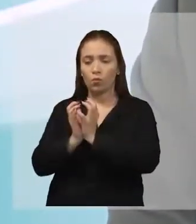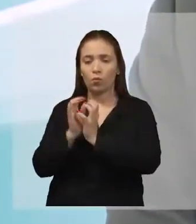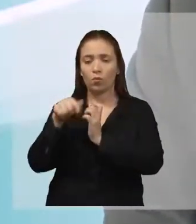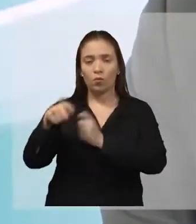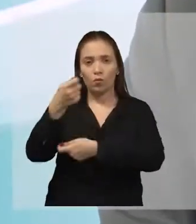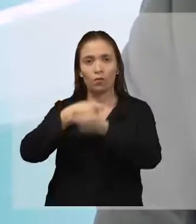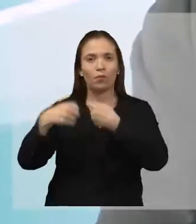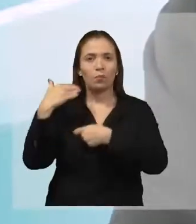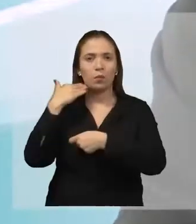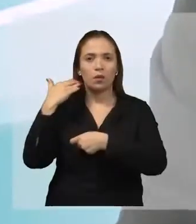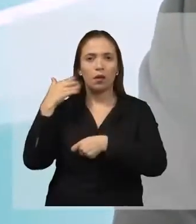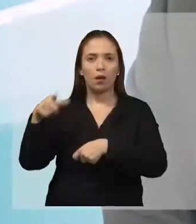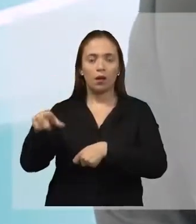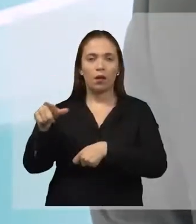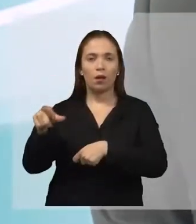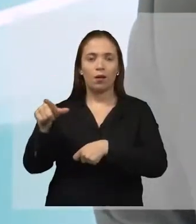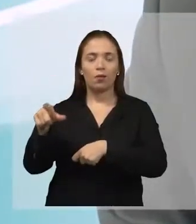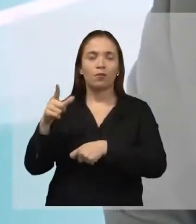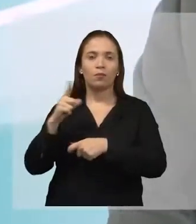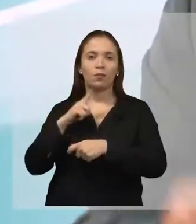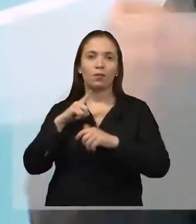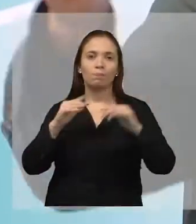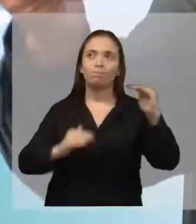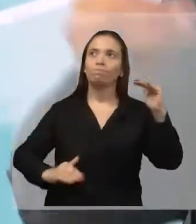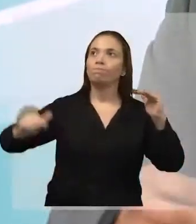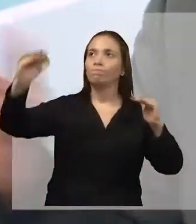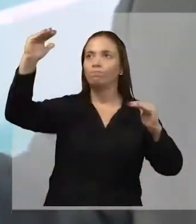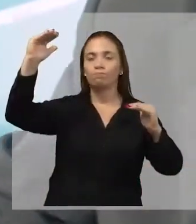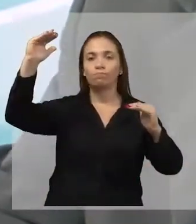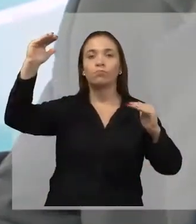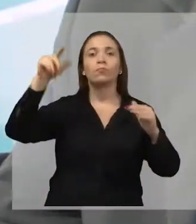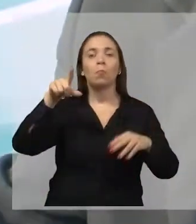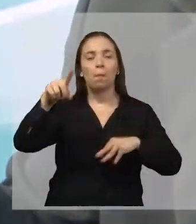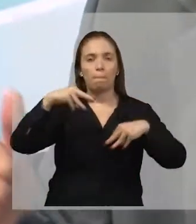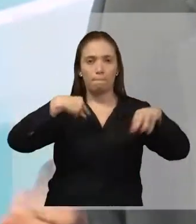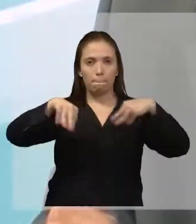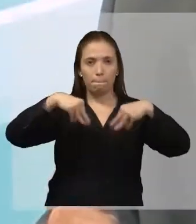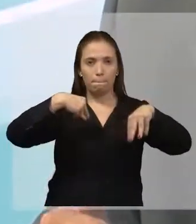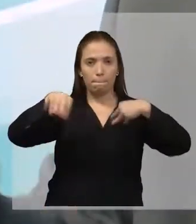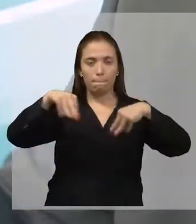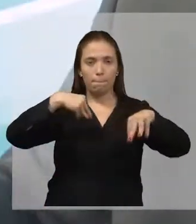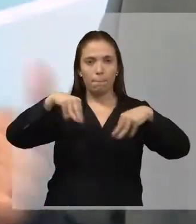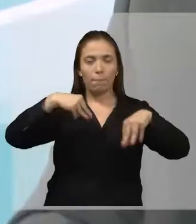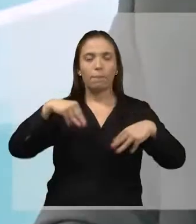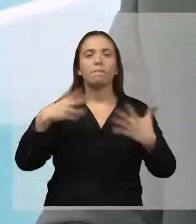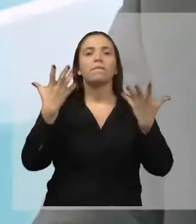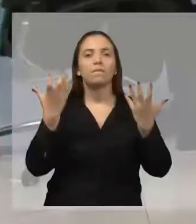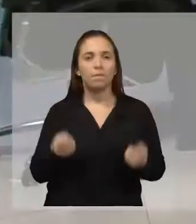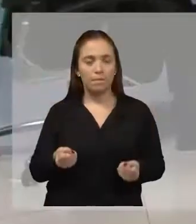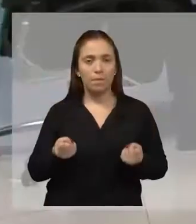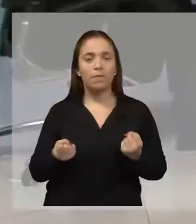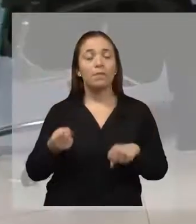E nós estávamos diante do que me faz lembrar uma coisa da Idade Média, que era o martelo das